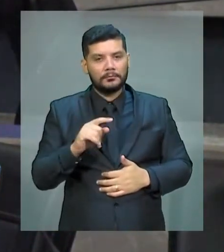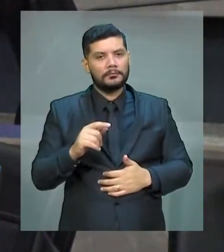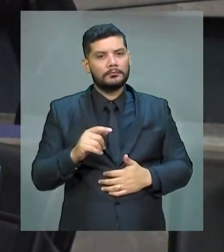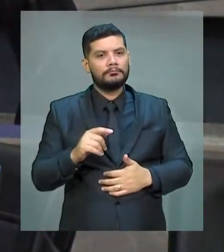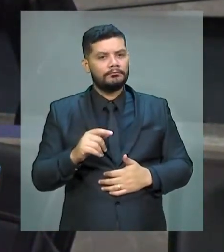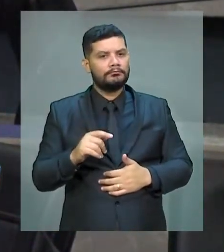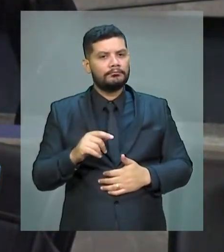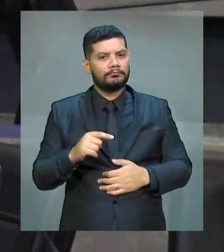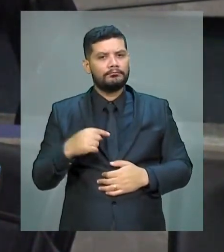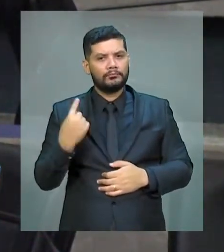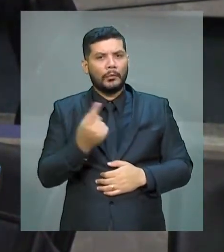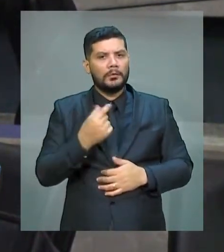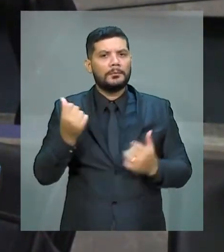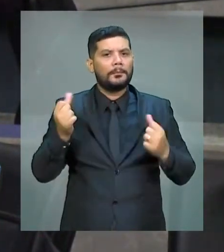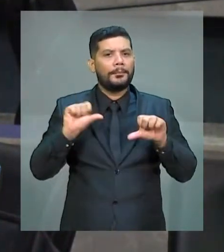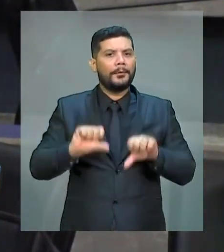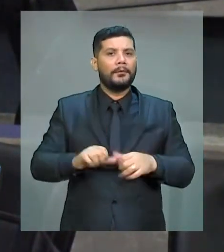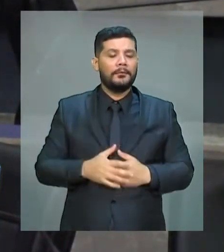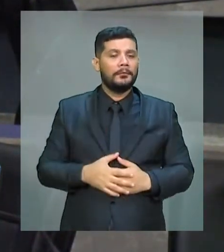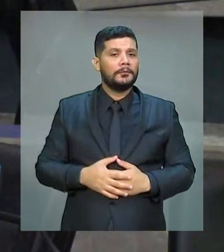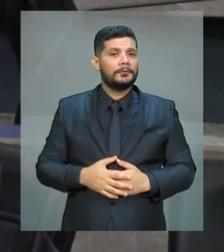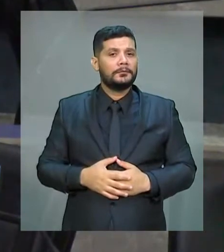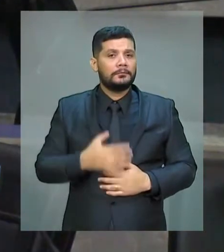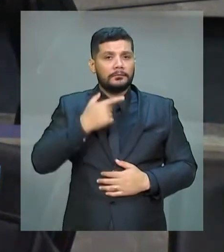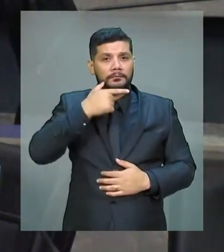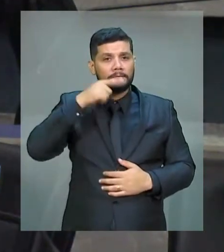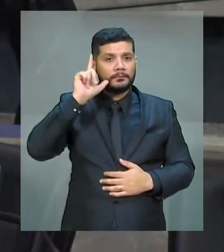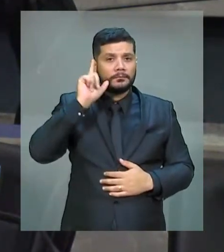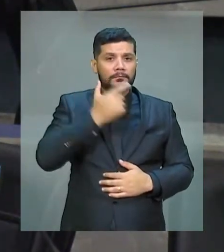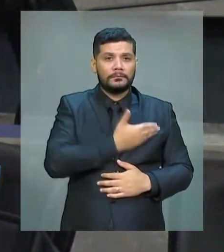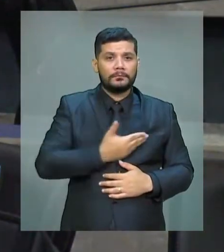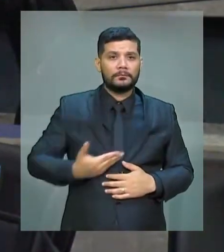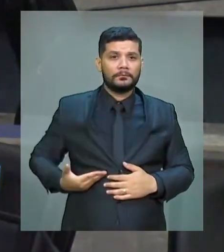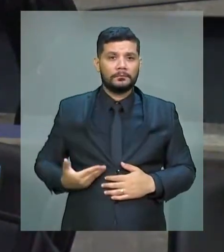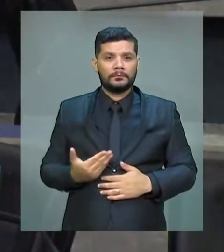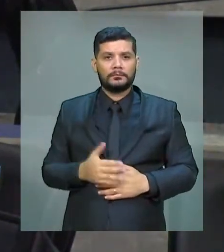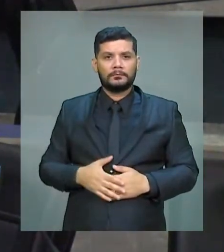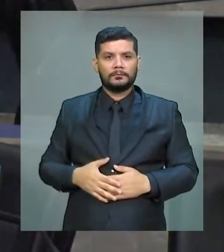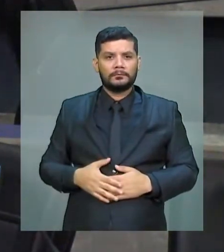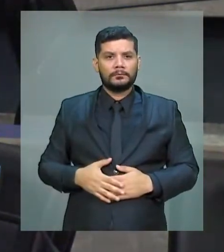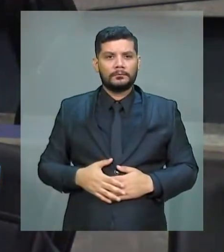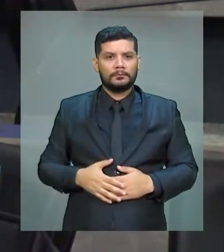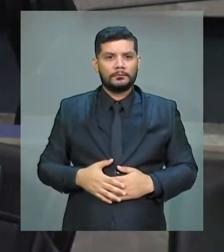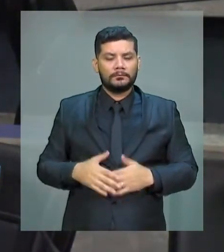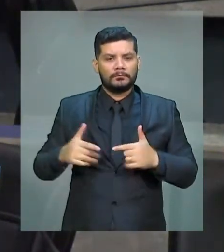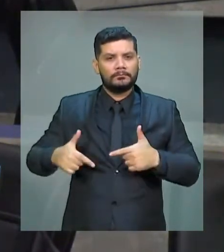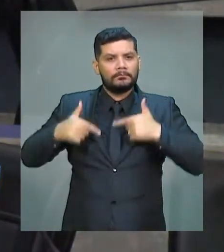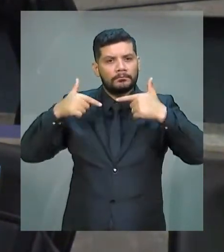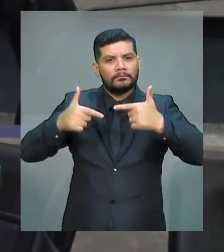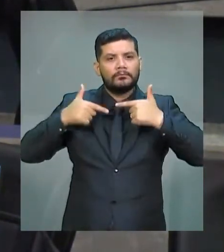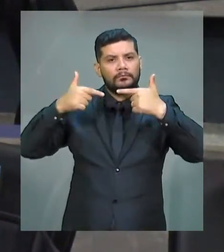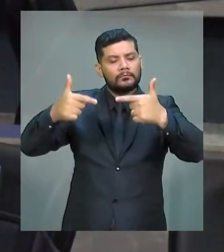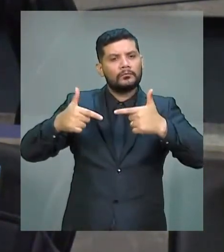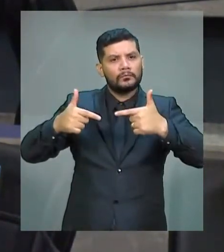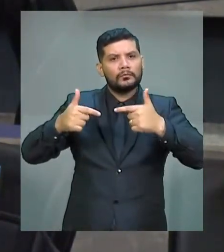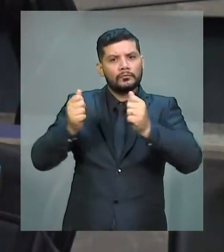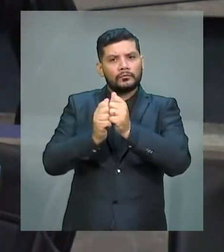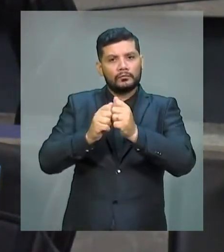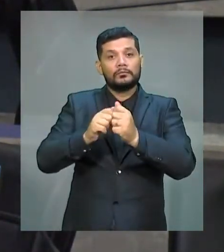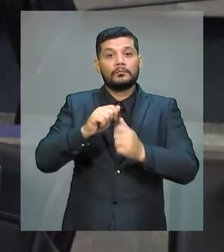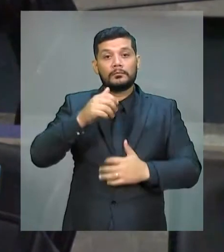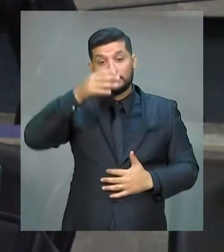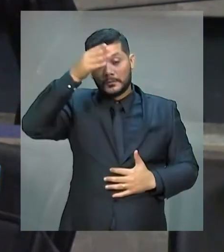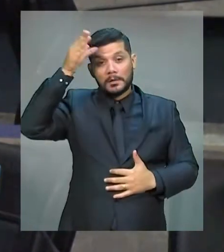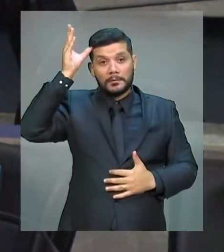difícil. A prova foi ontem. Os governadores, tem na frente até o governador Camilo Santana, pedindo